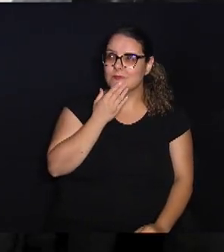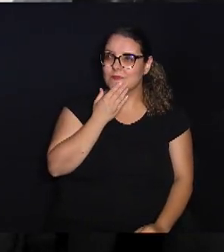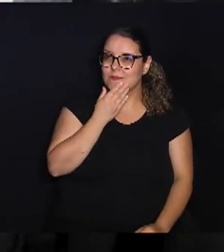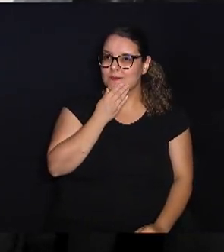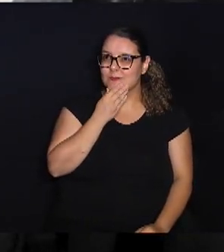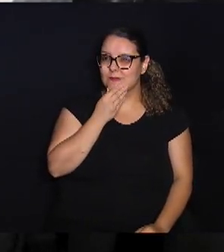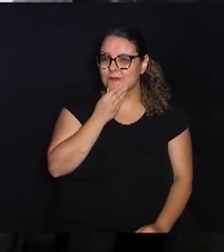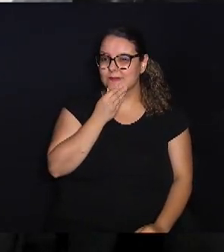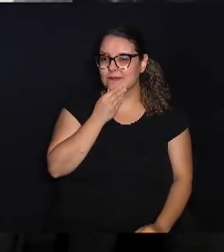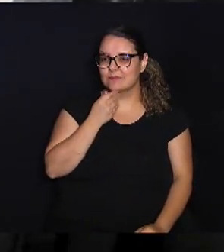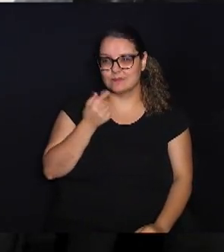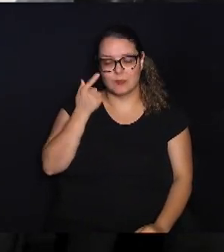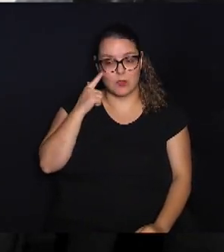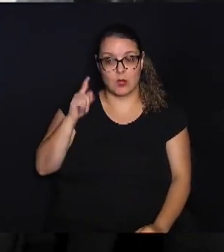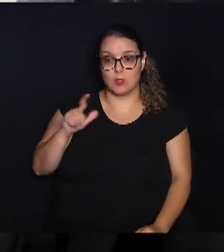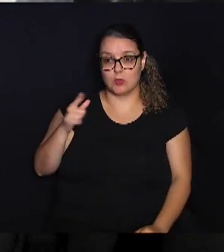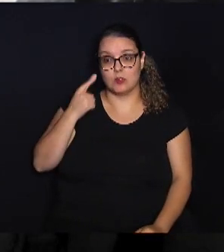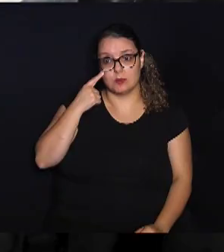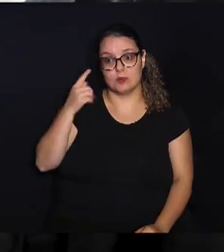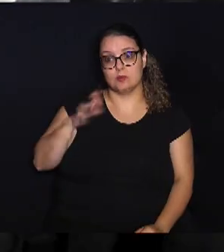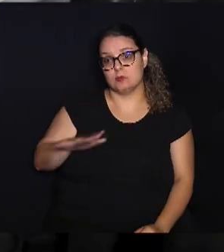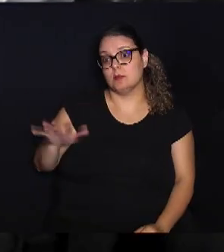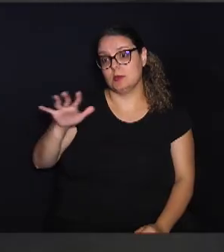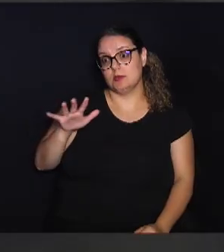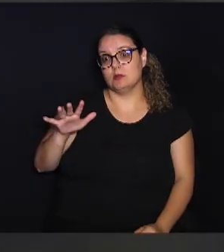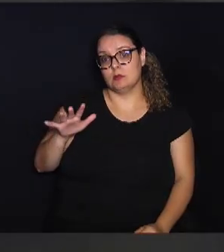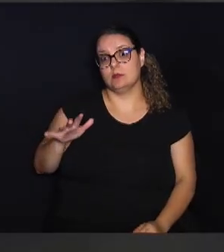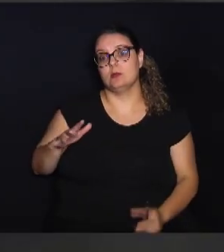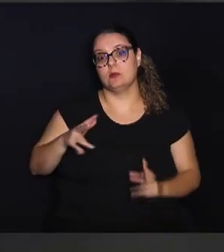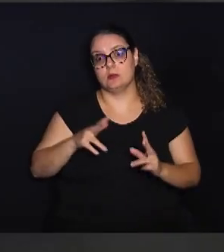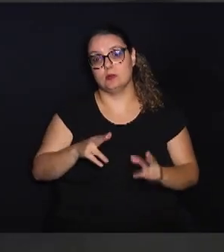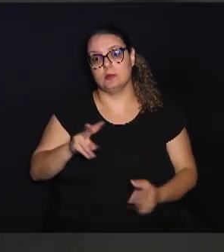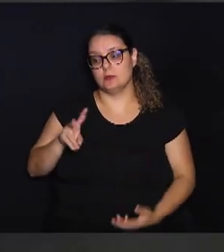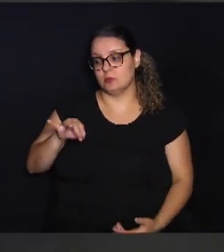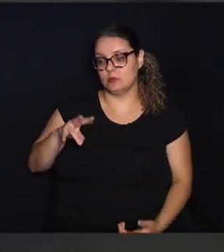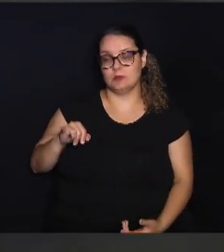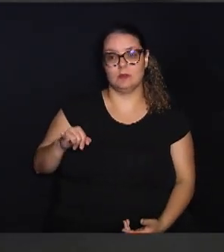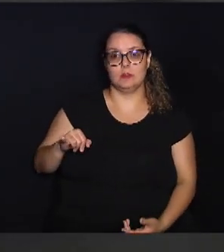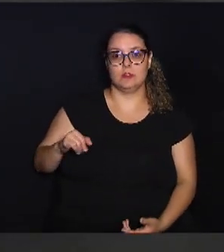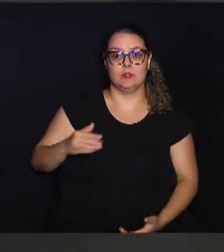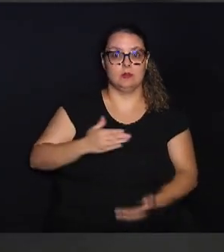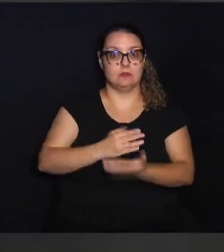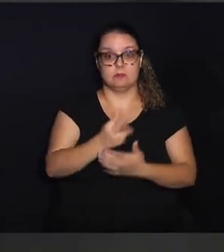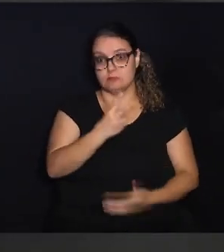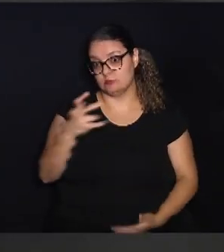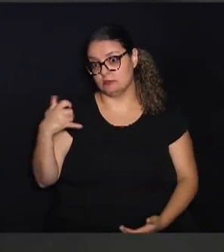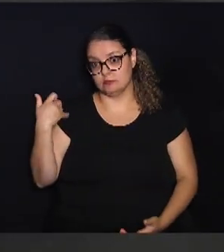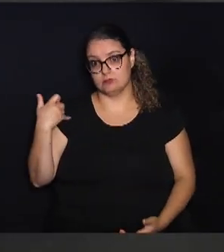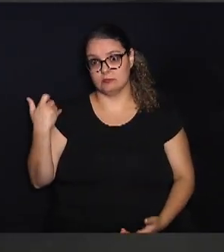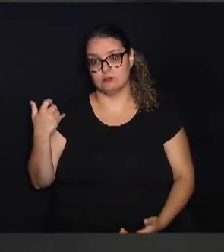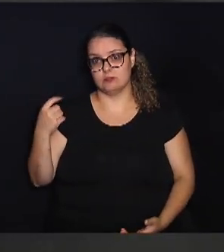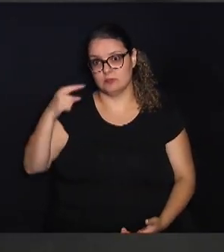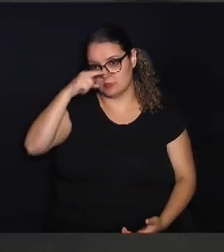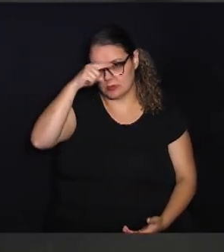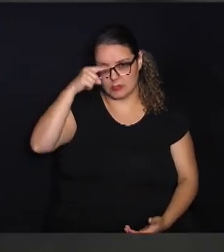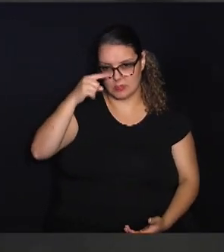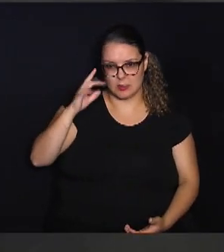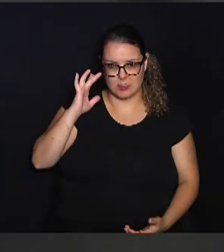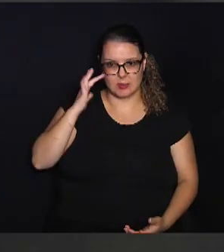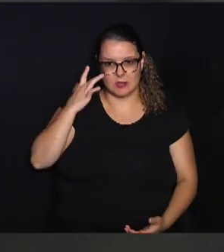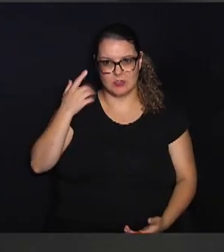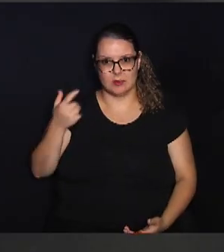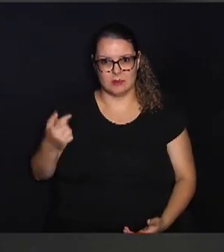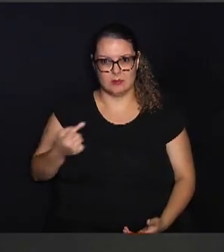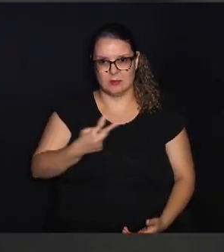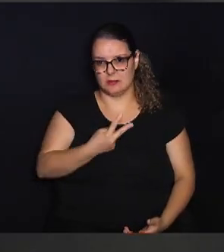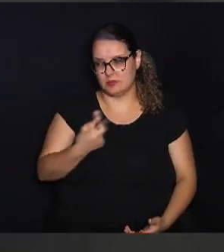Assim, né? Lógico que o ideal seria que nem o garoto Vini, que entrou agora com 22 anos. O Felipe Marques, acho que entrou até com menos,